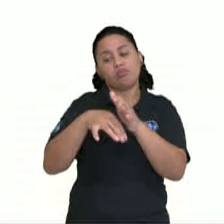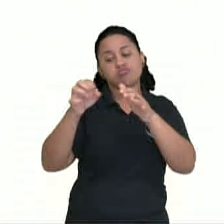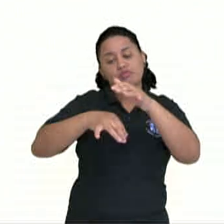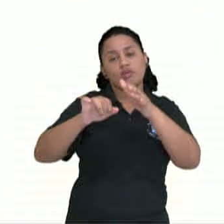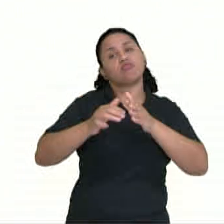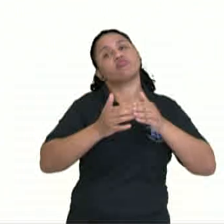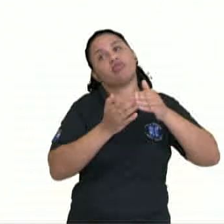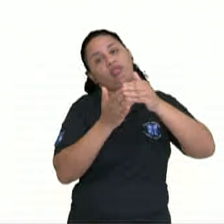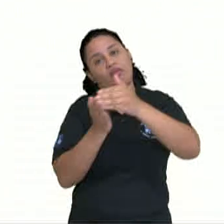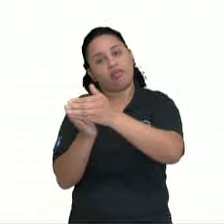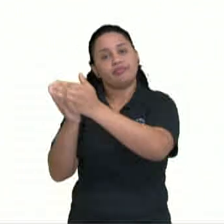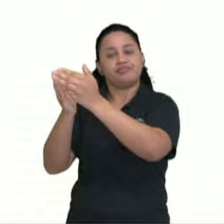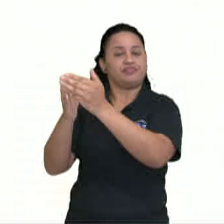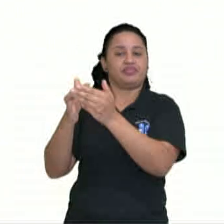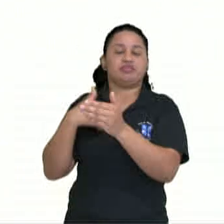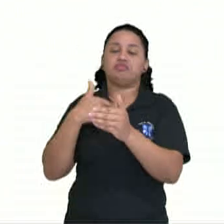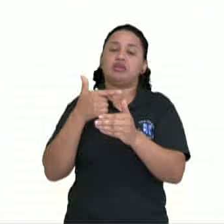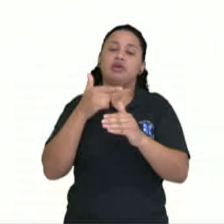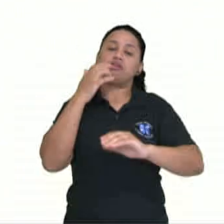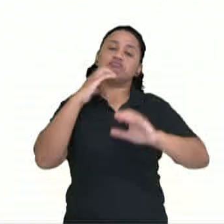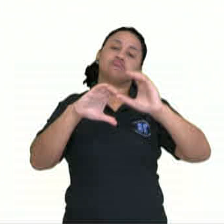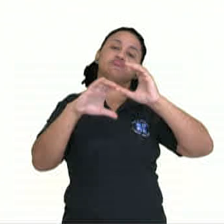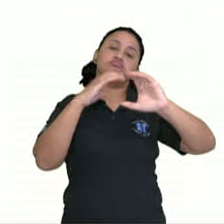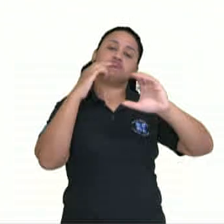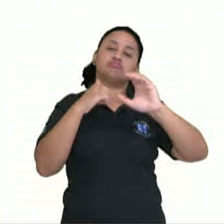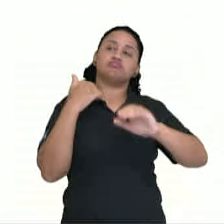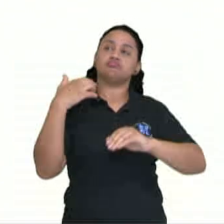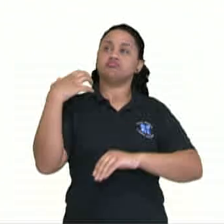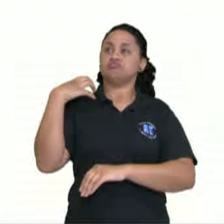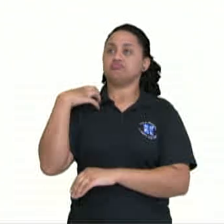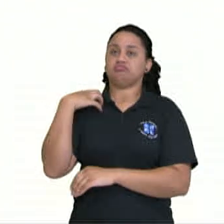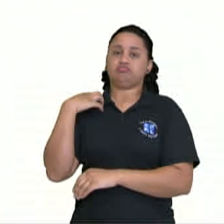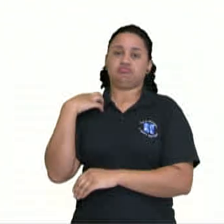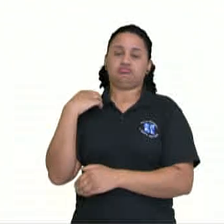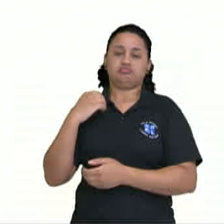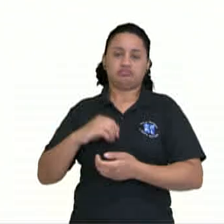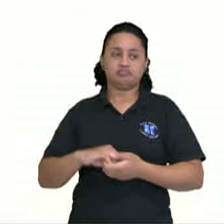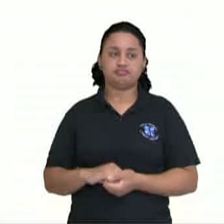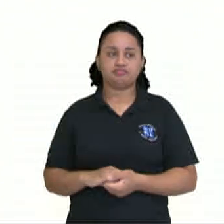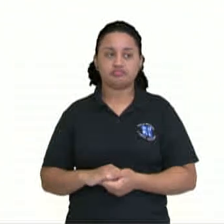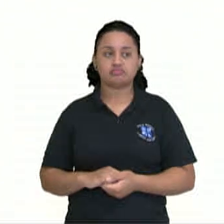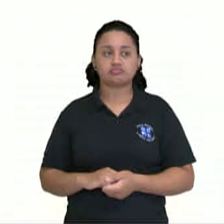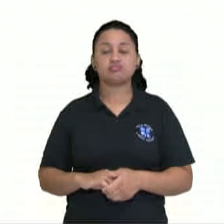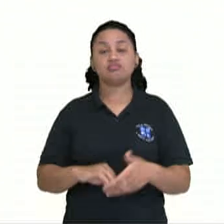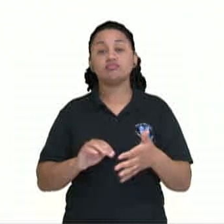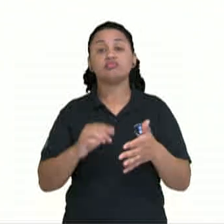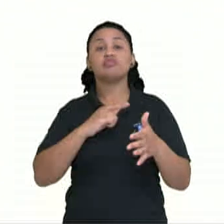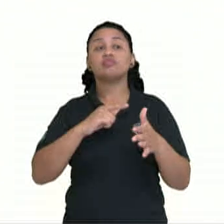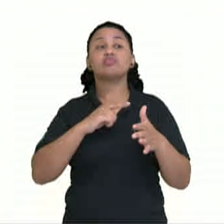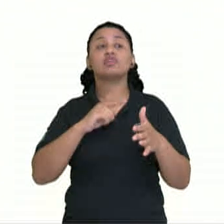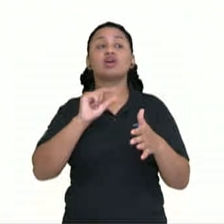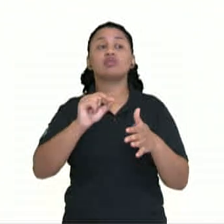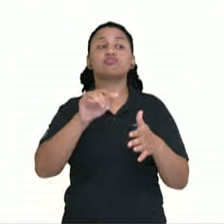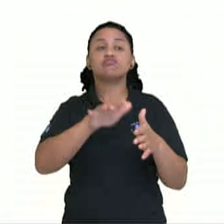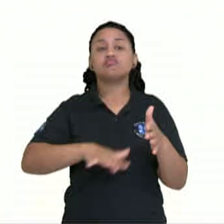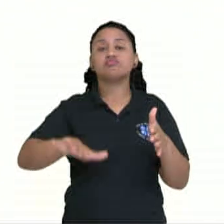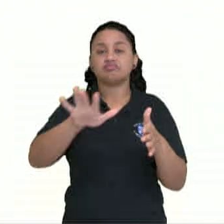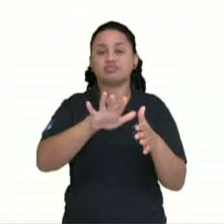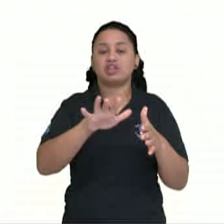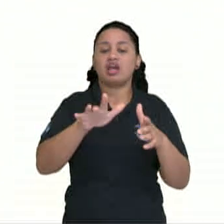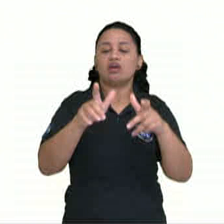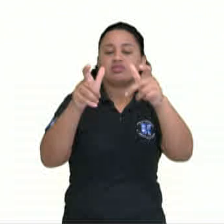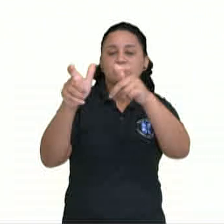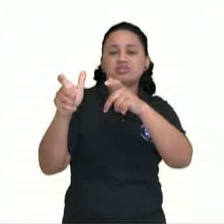Não mais cantou na velha ponte uma canção. Há uma ambientação sendo construída